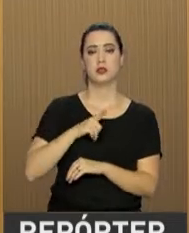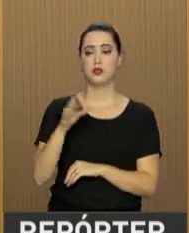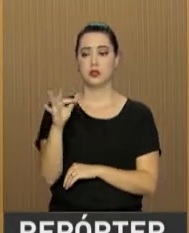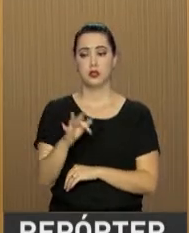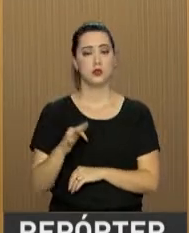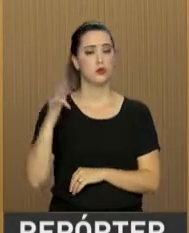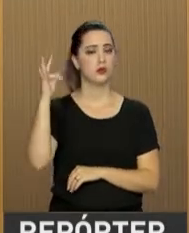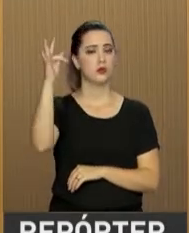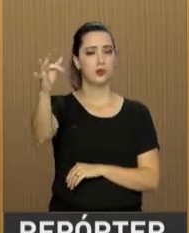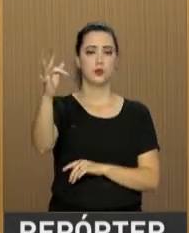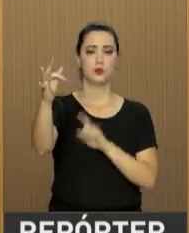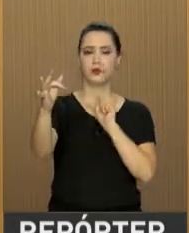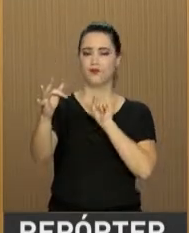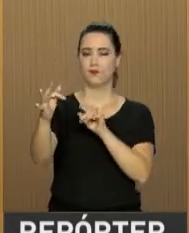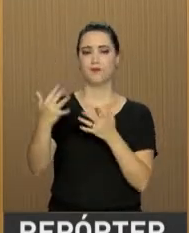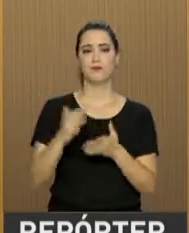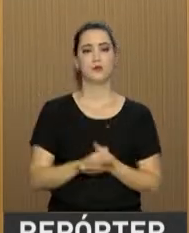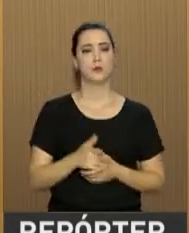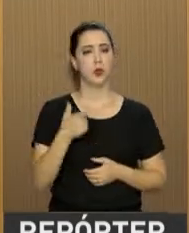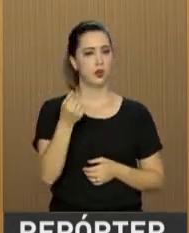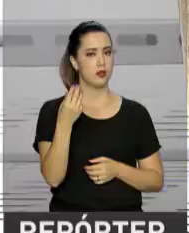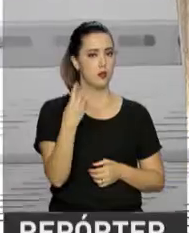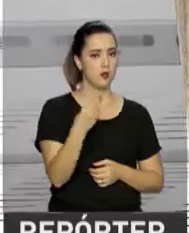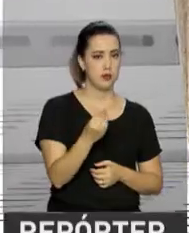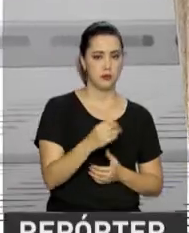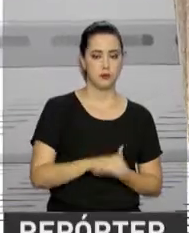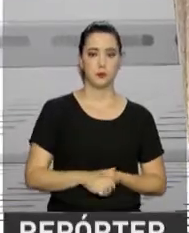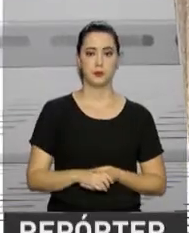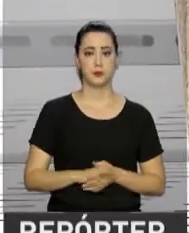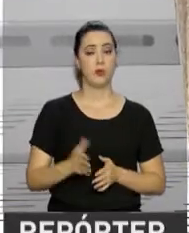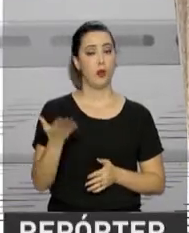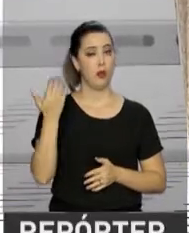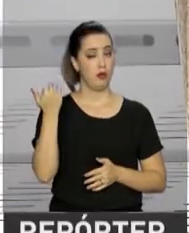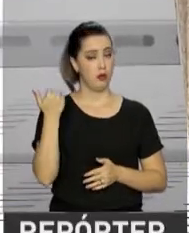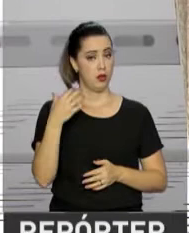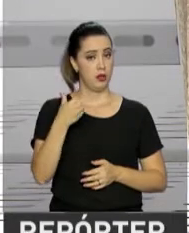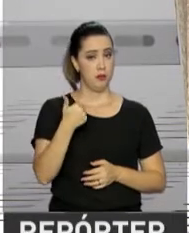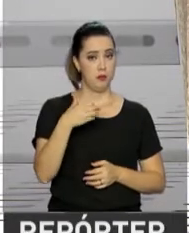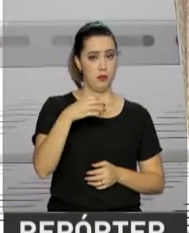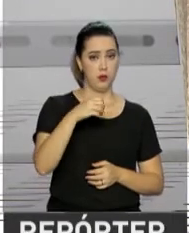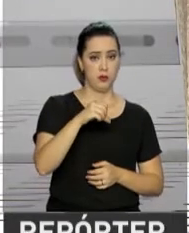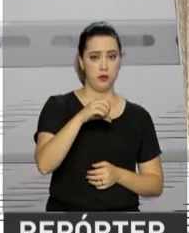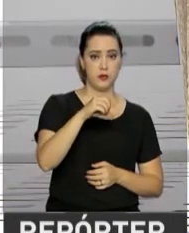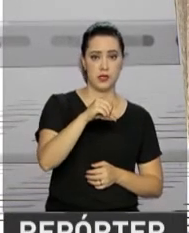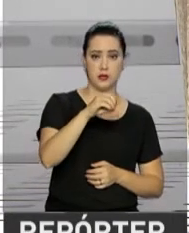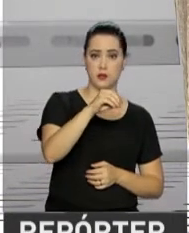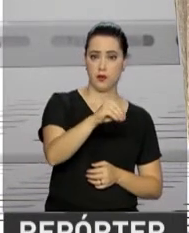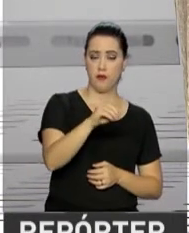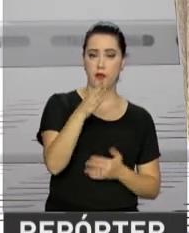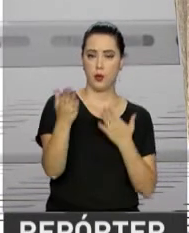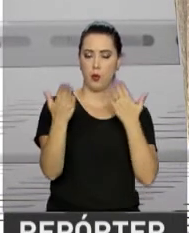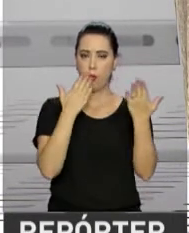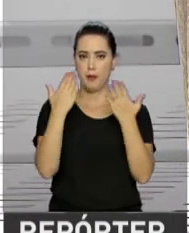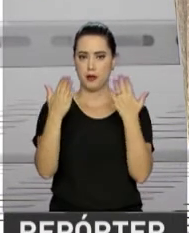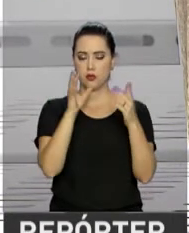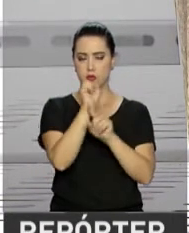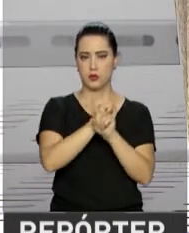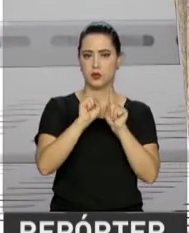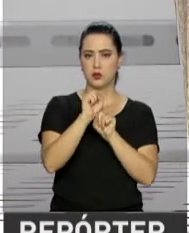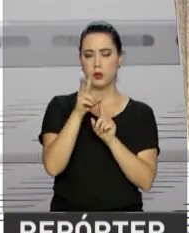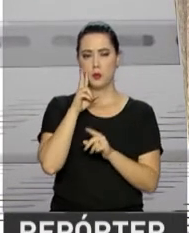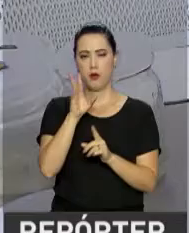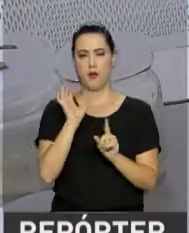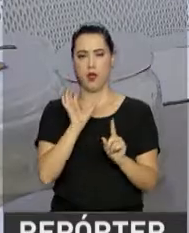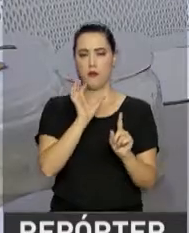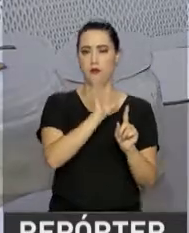enfrentar nesse horizonte de 2030 desde o fim dos anos 90 a embrapa lança um balanço social para avaliar os impactos